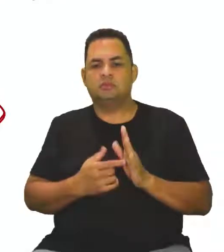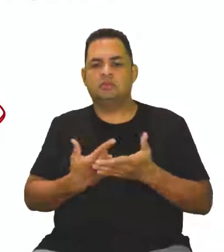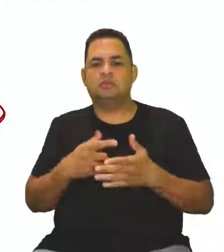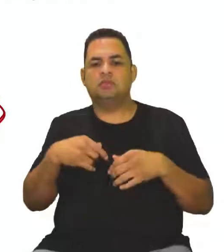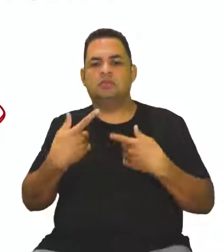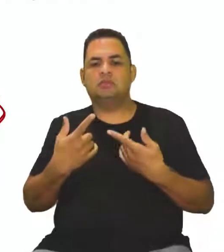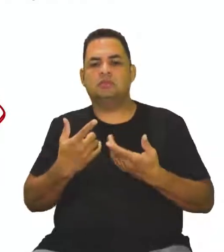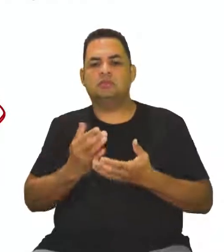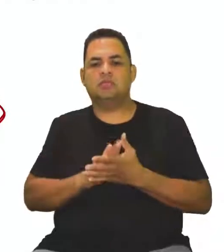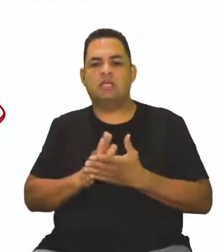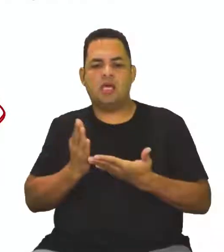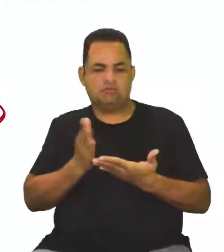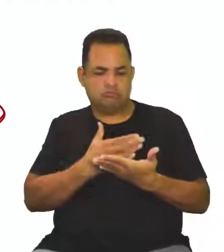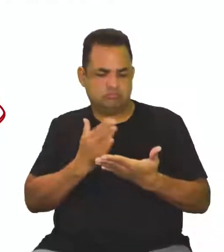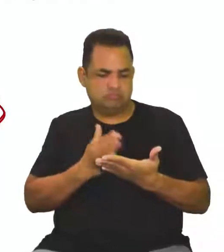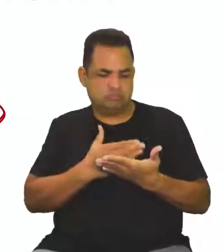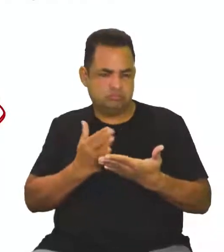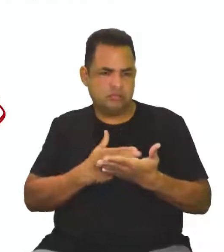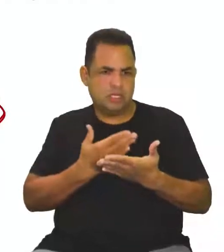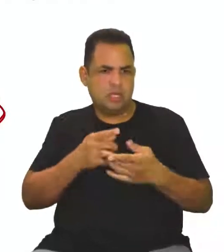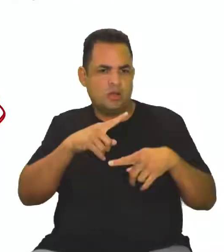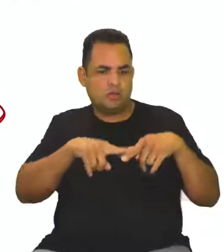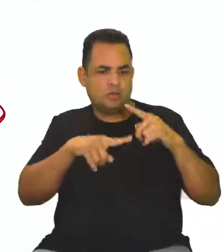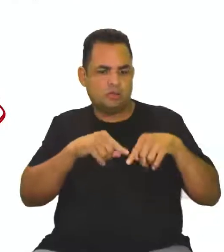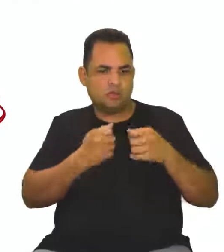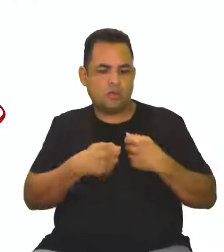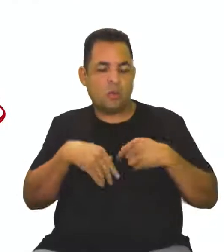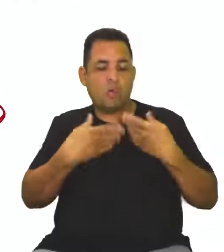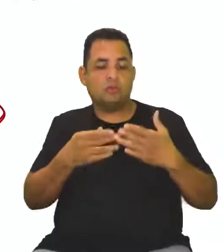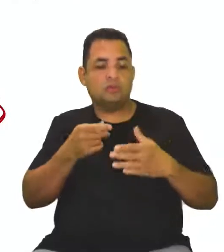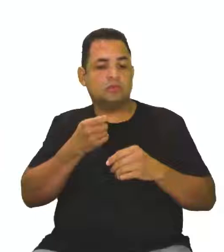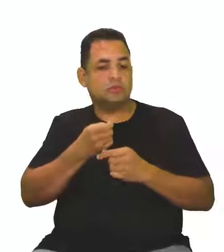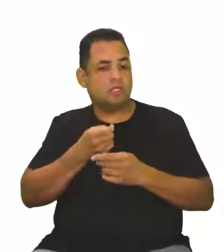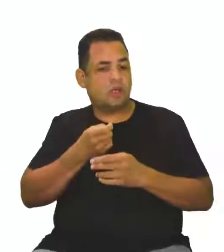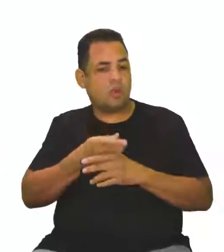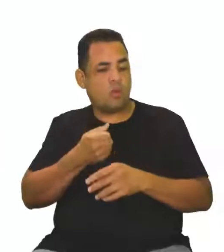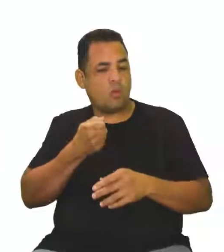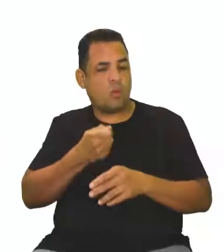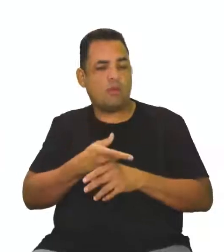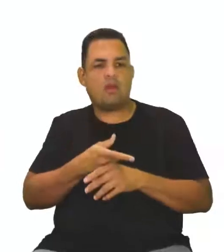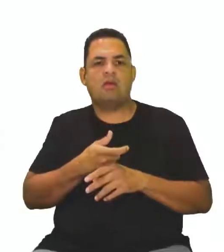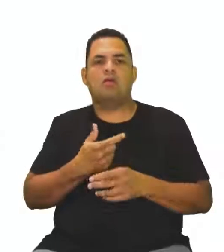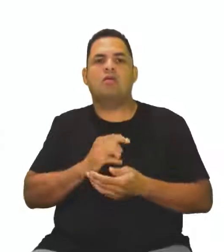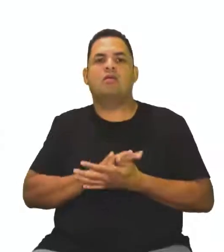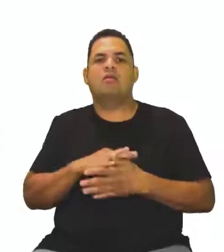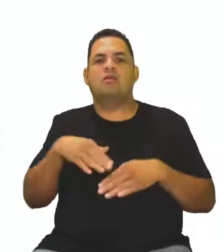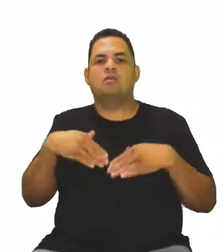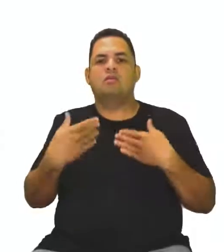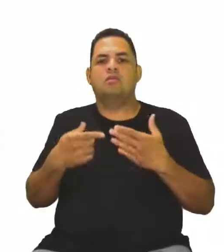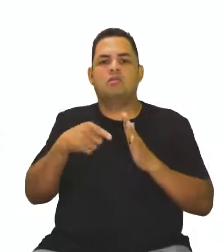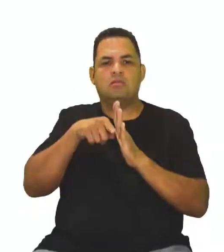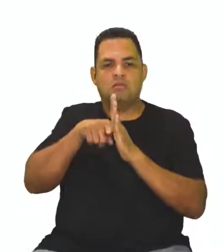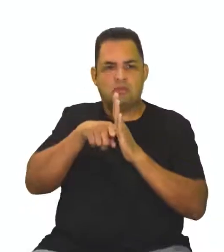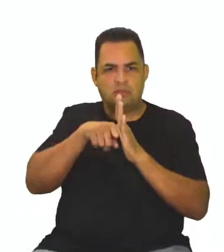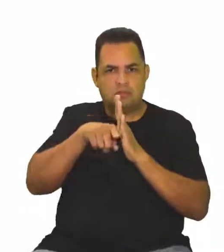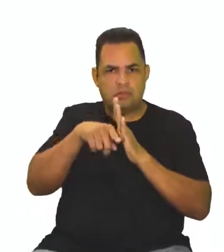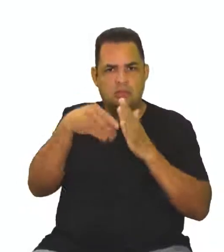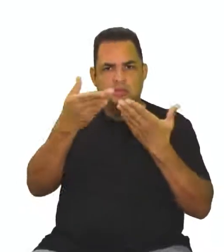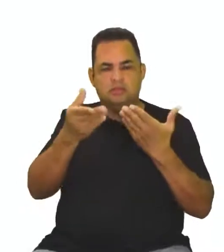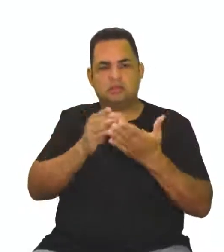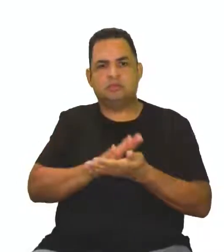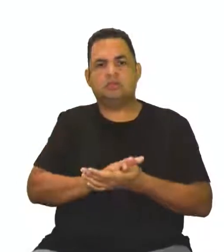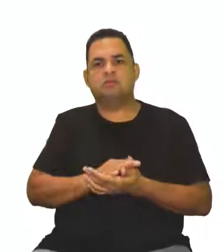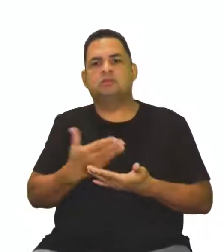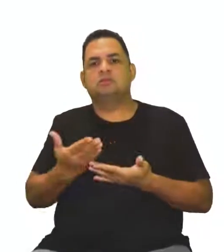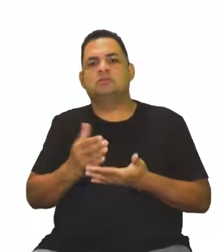Isso vem lá no manualzinho do produto quando você compra, ok? Bom, para a gente achar essa medida aí,